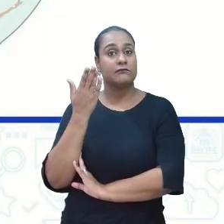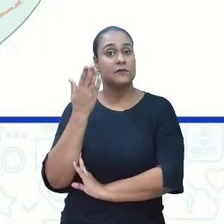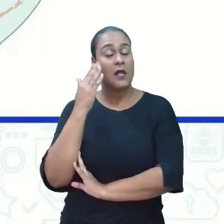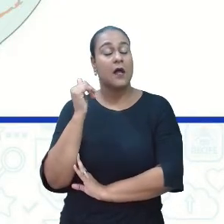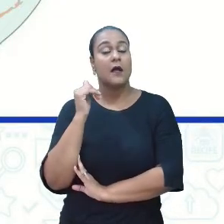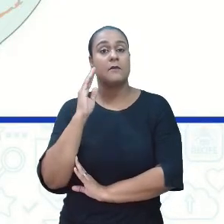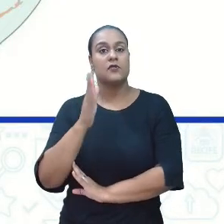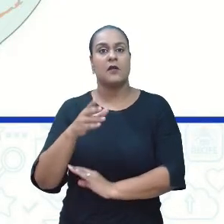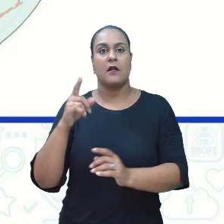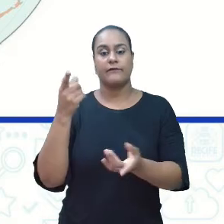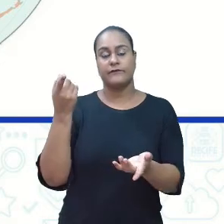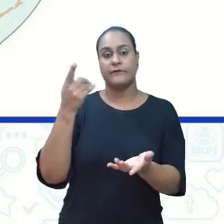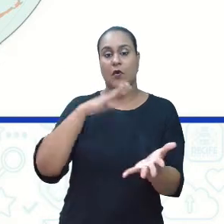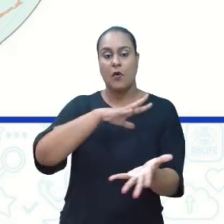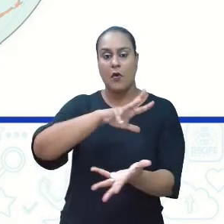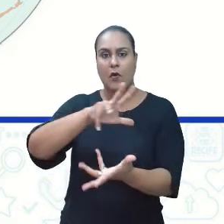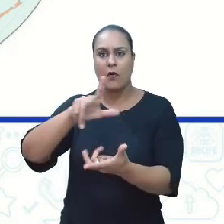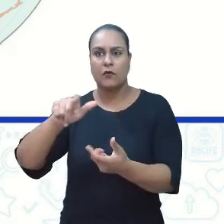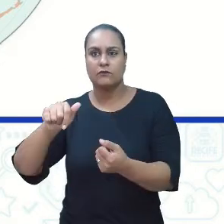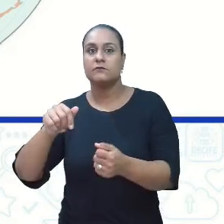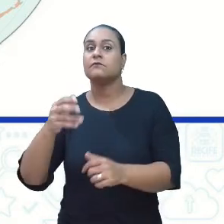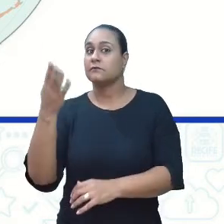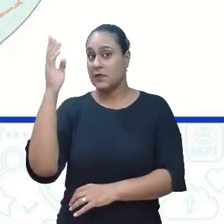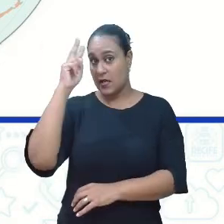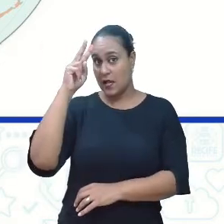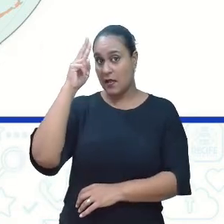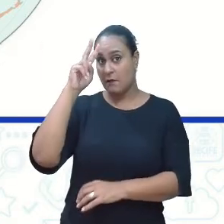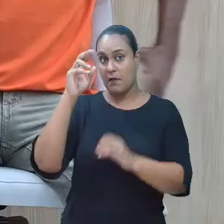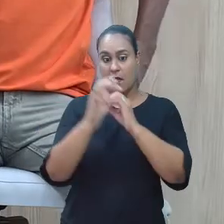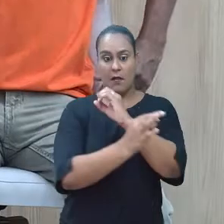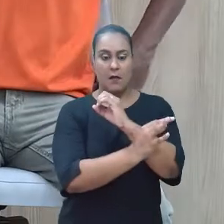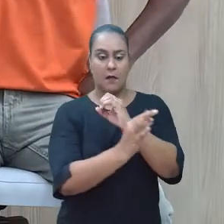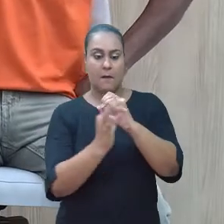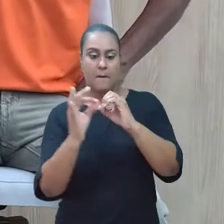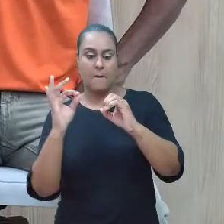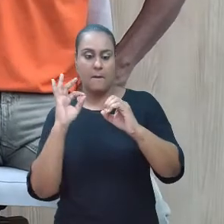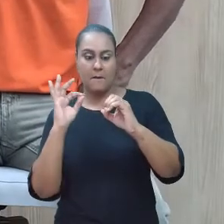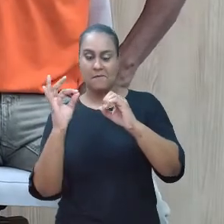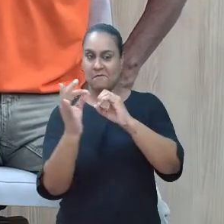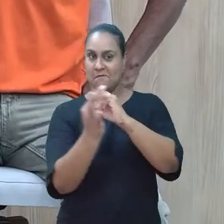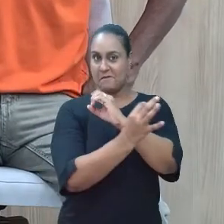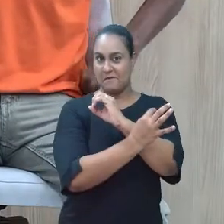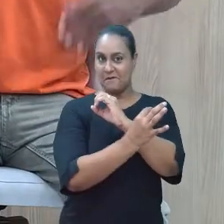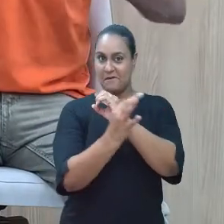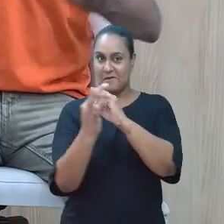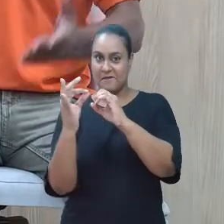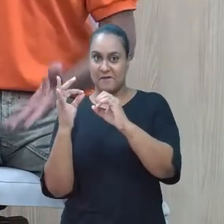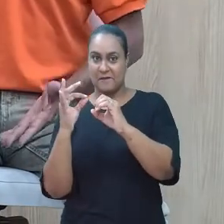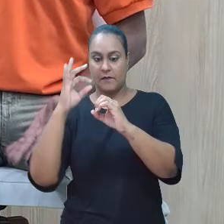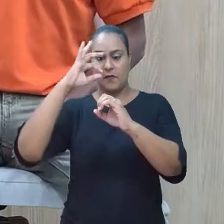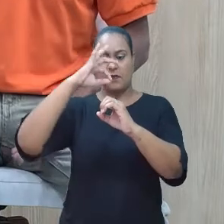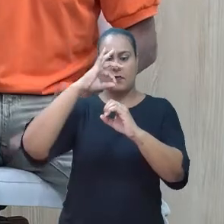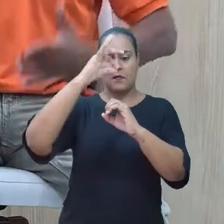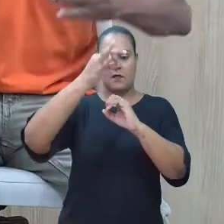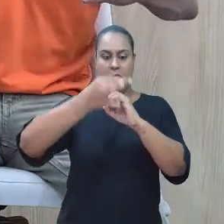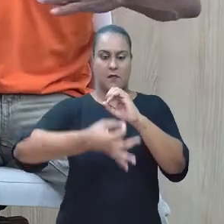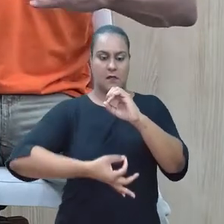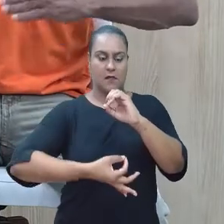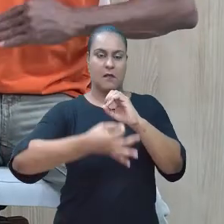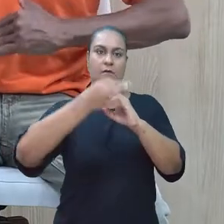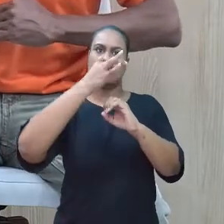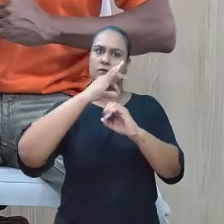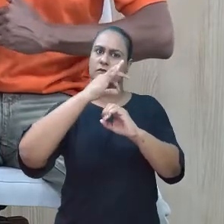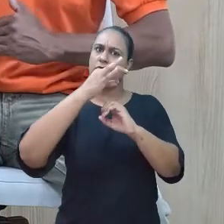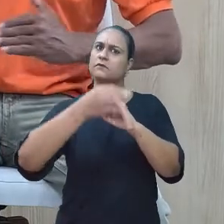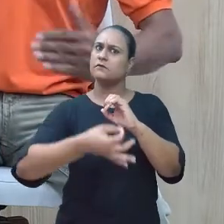linha... Você sabe que o globo é dividido em linha imaginária, né, professor? Exato. Aí eu tenho um Equador, que é uma linha imaginária. Paralelo. Eu tenho pares paralelos lá.